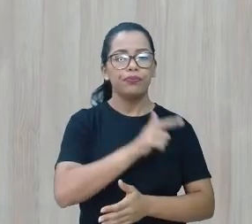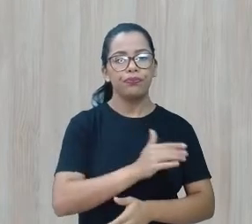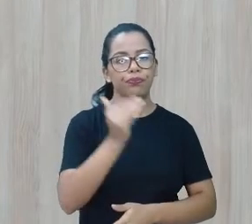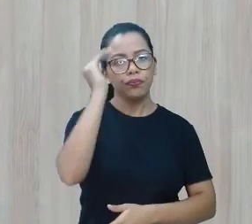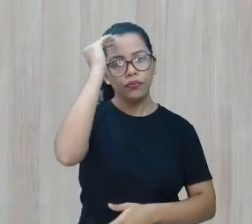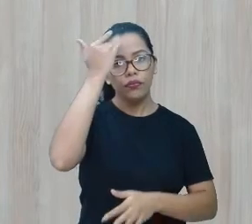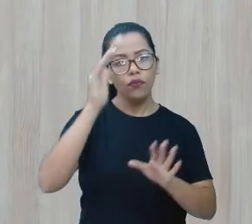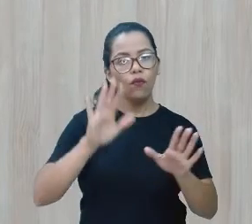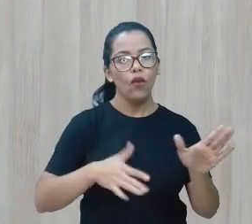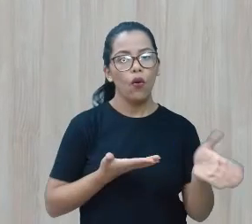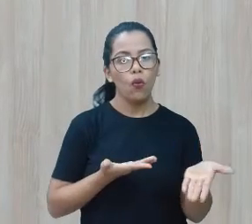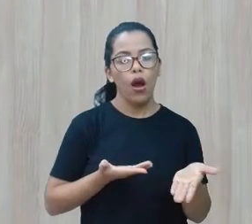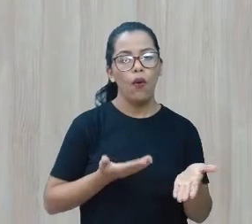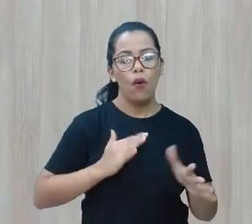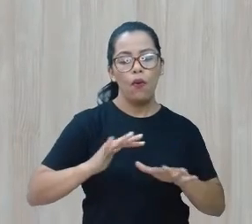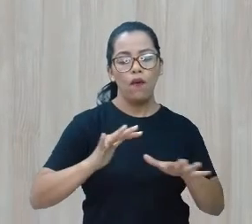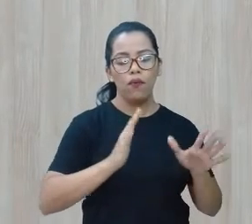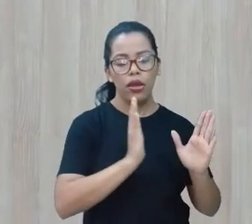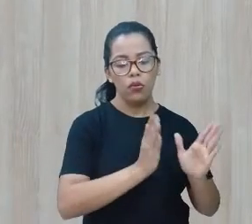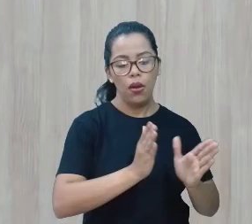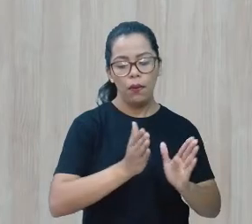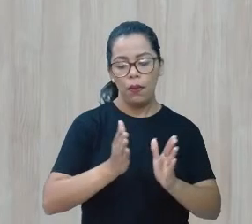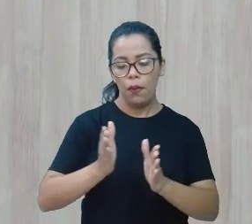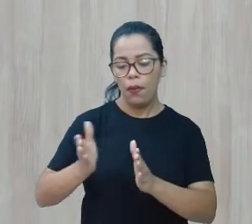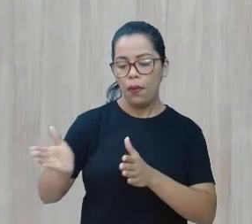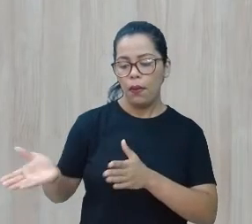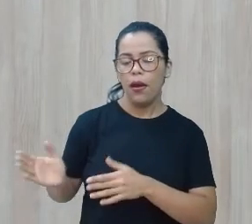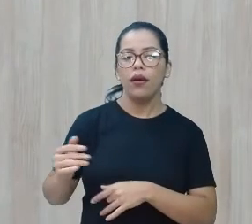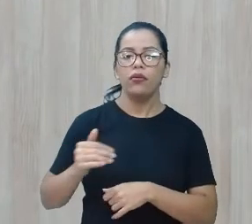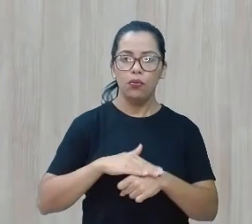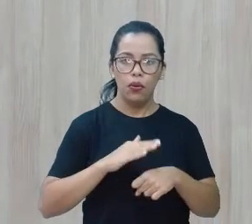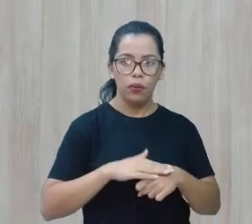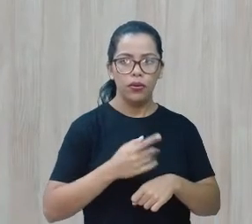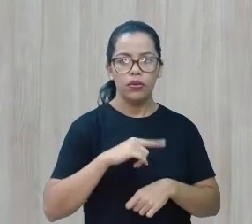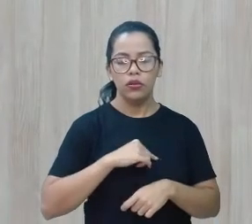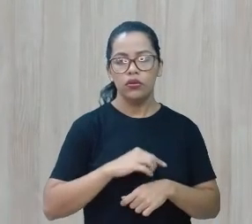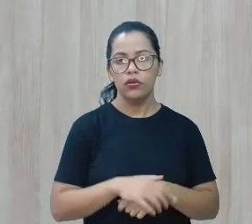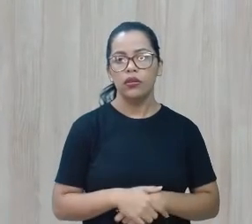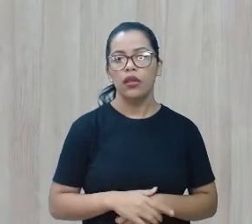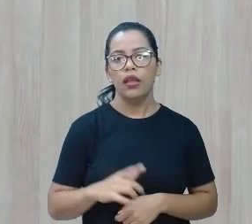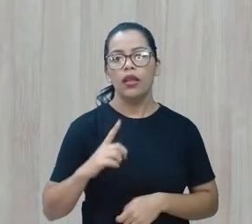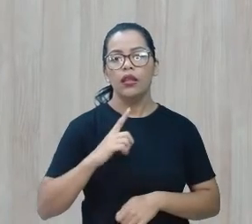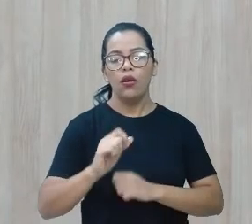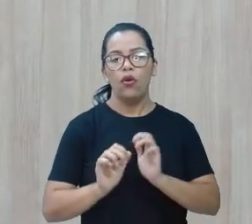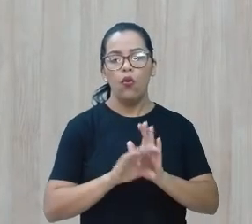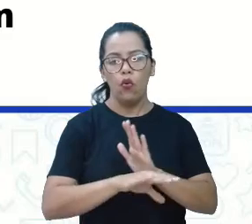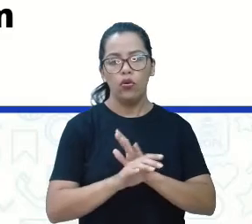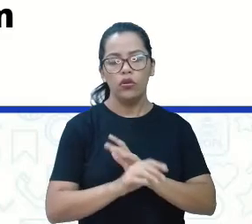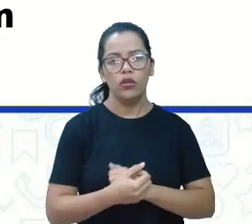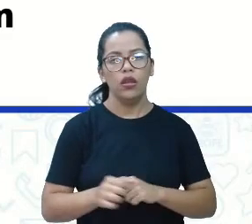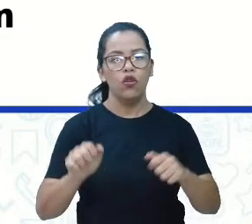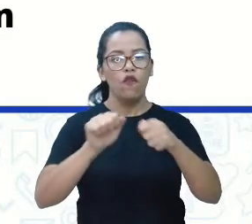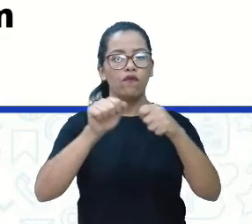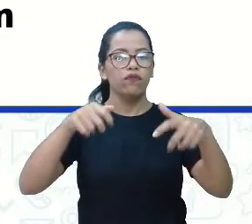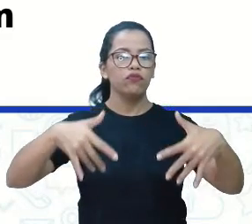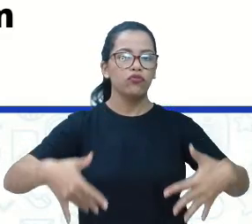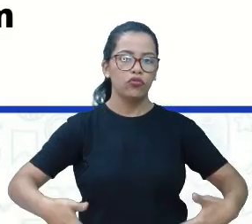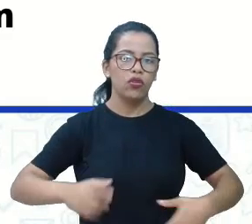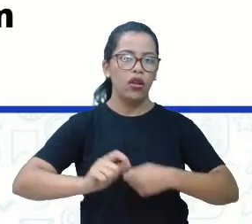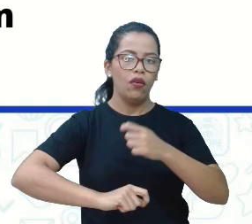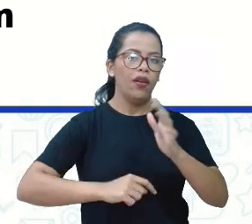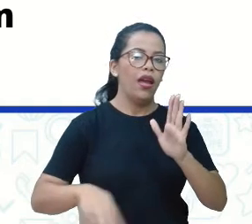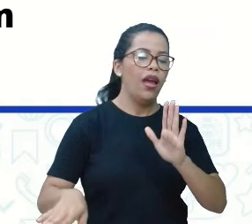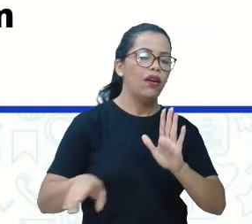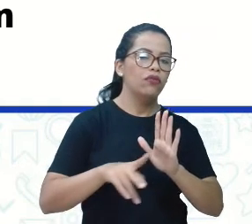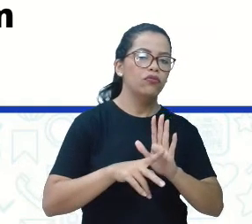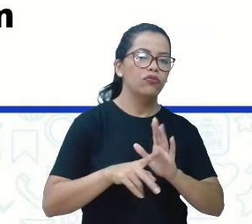seria o fluxo de acordo com essas situações, tá certo? E aí eu trouxe a definição, ó. Fluxograma é um tipo de